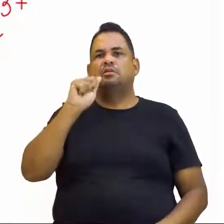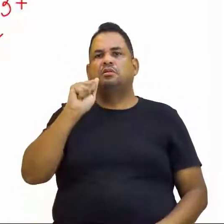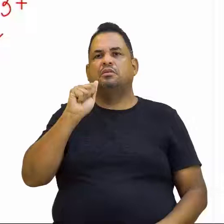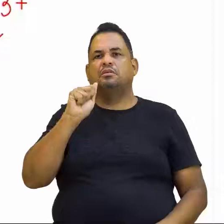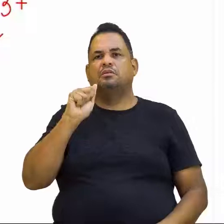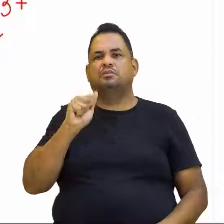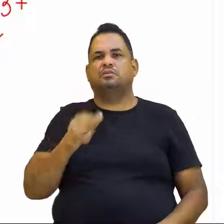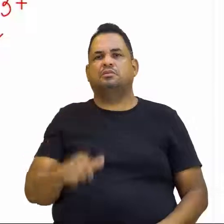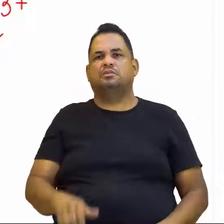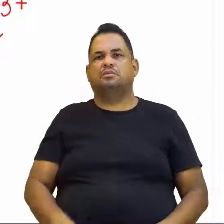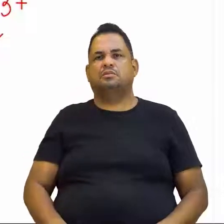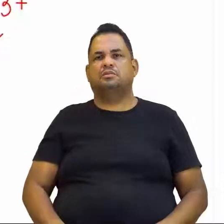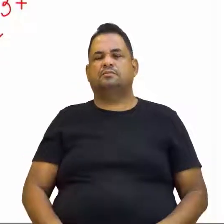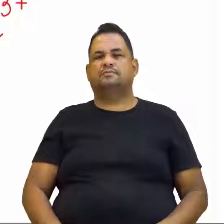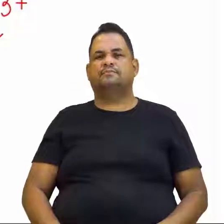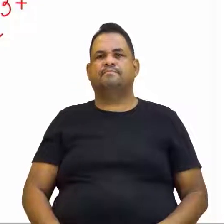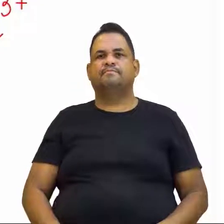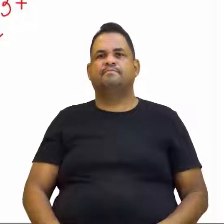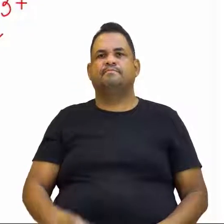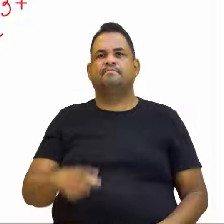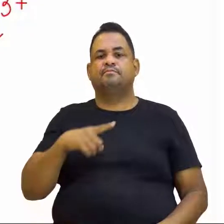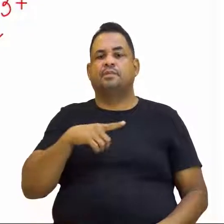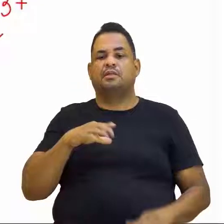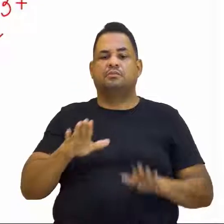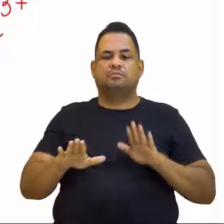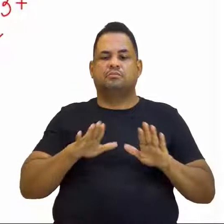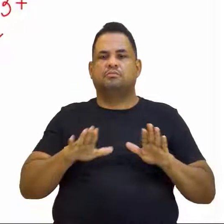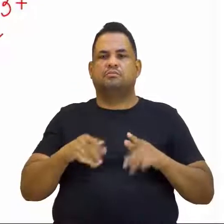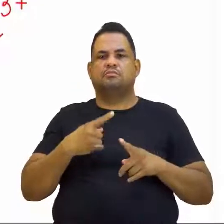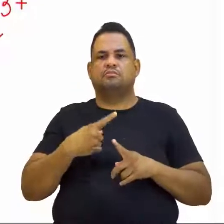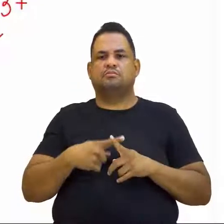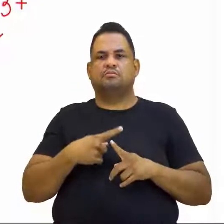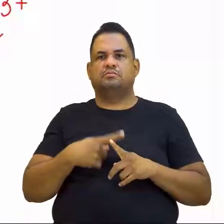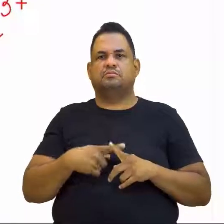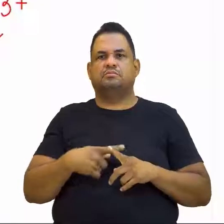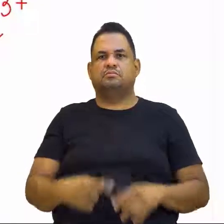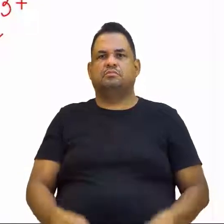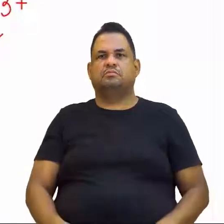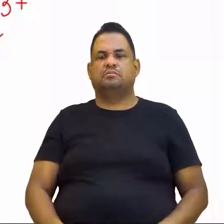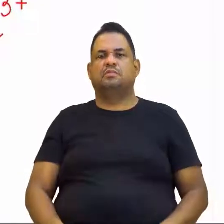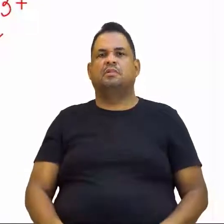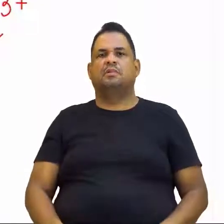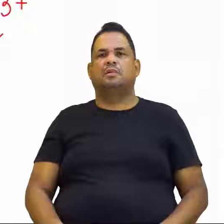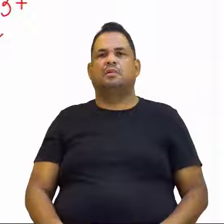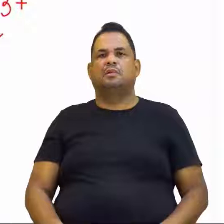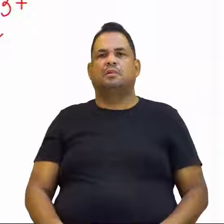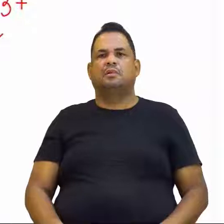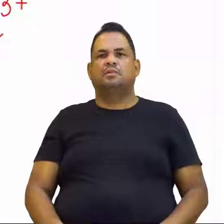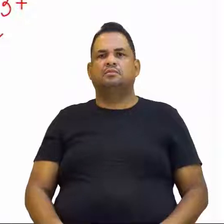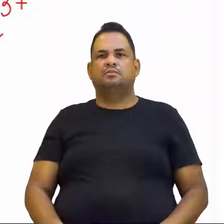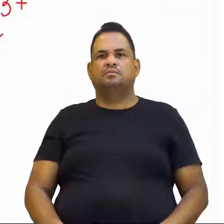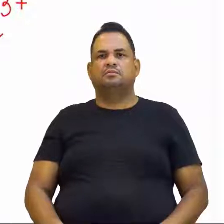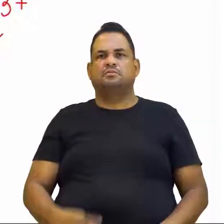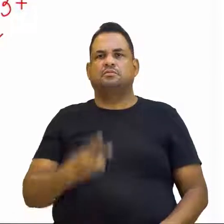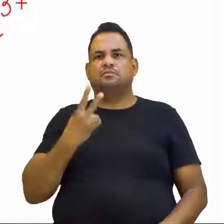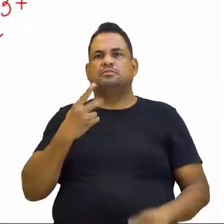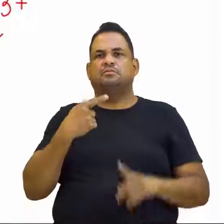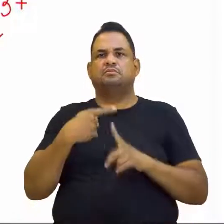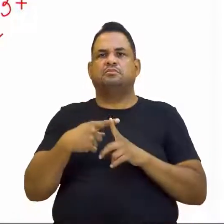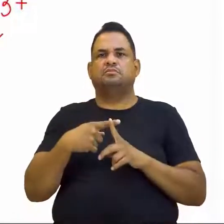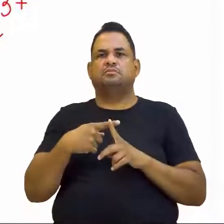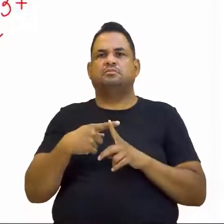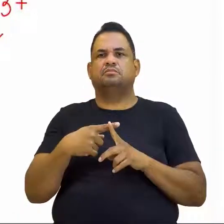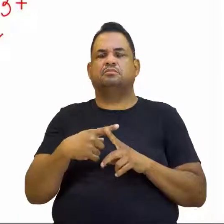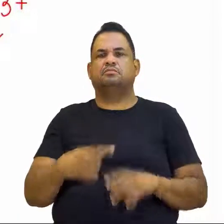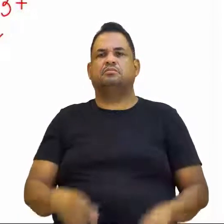com o cálcio, galera, a gente tem que tomar cuidado. Por quê? Porque a carga do cálcio é 2+. E